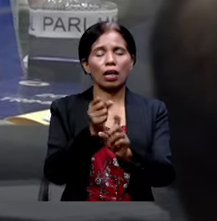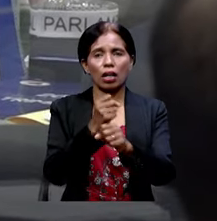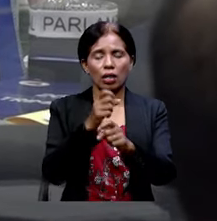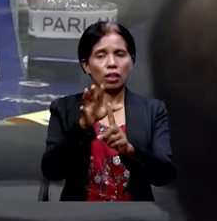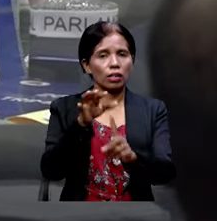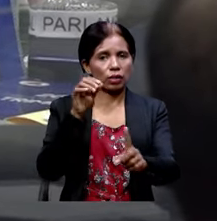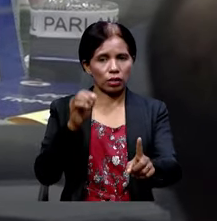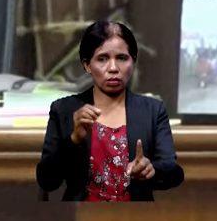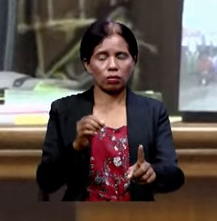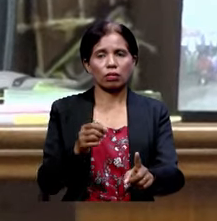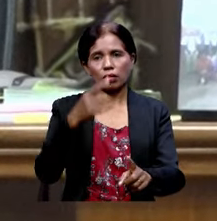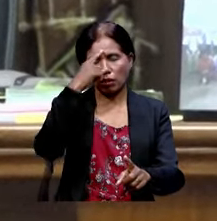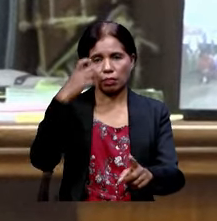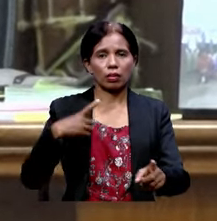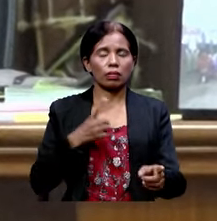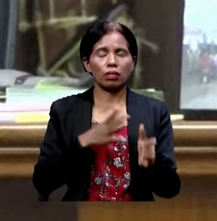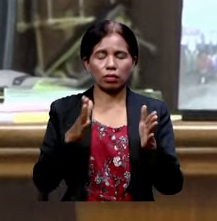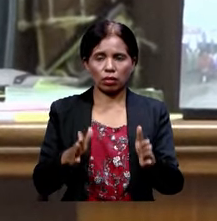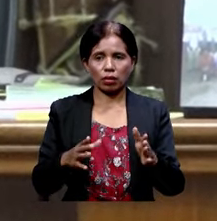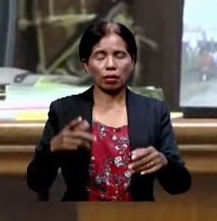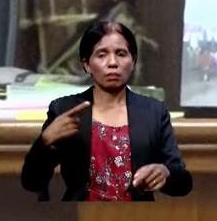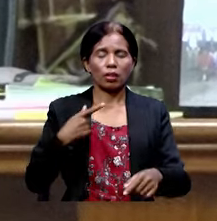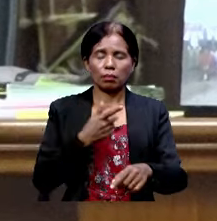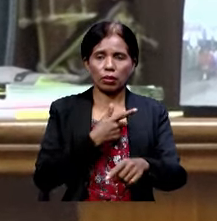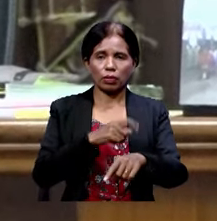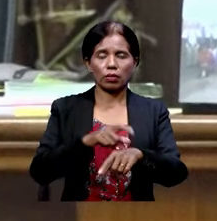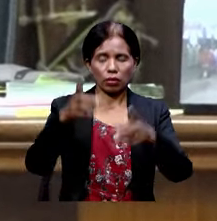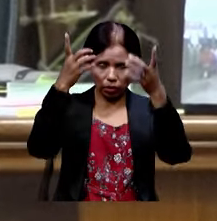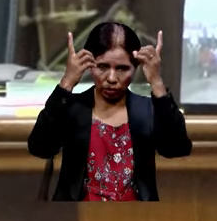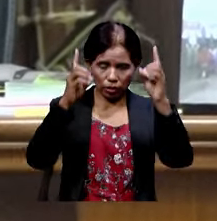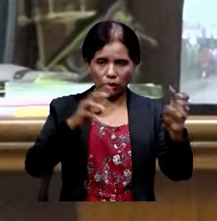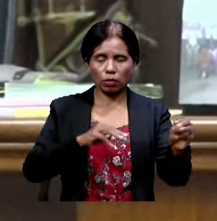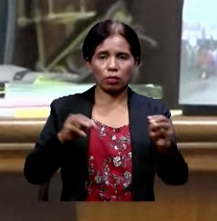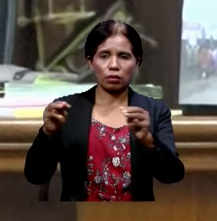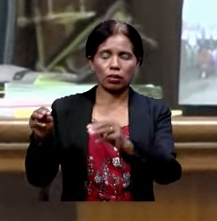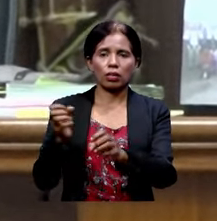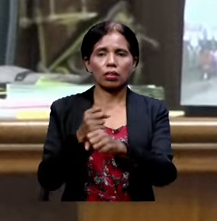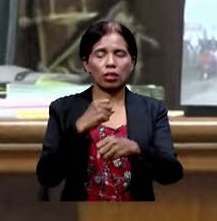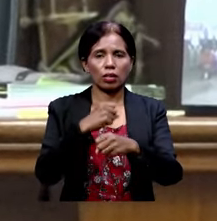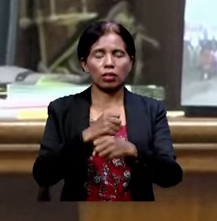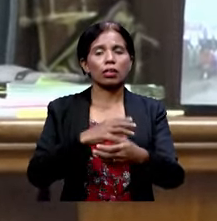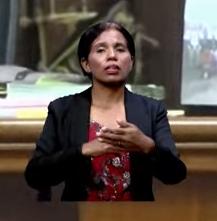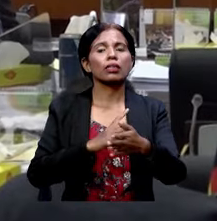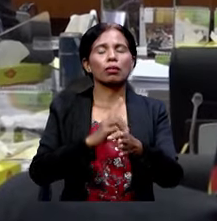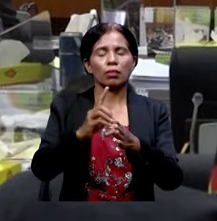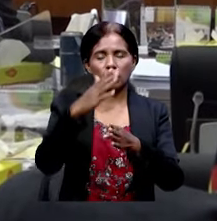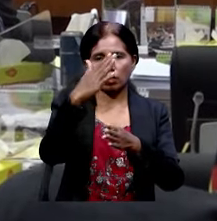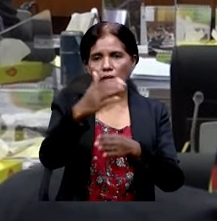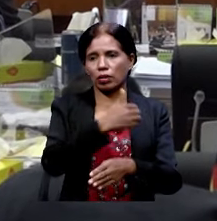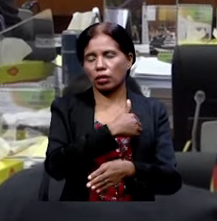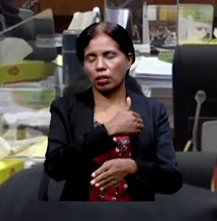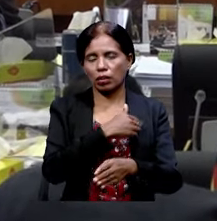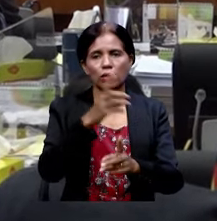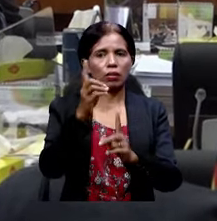né, presidente do Parlamento Nacional decide, o dia a dia eleição para o comissário CAC, se ralau, fale e a semana ou mas bem, se dá e a